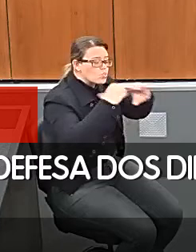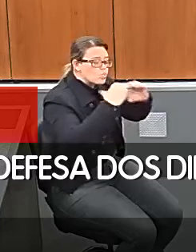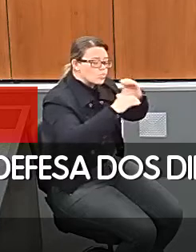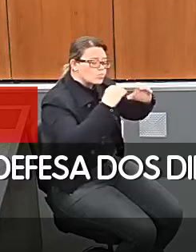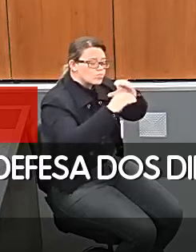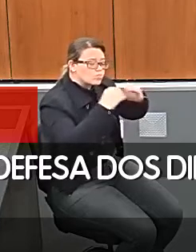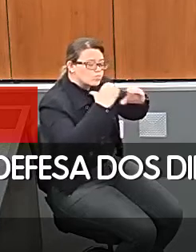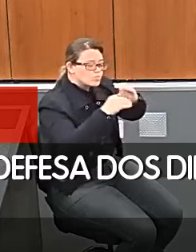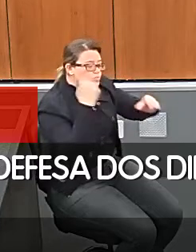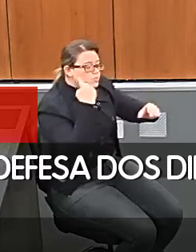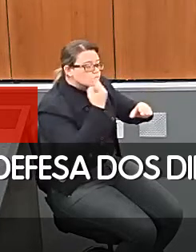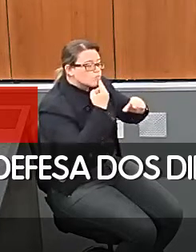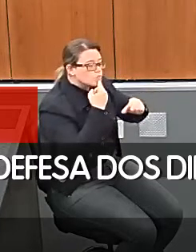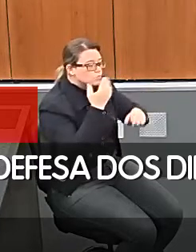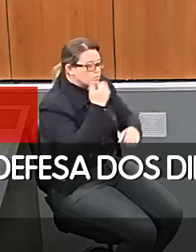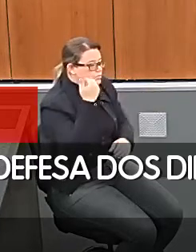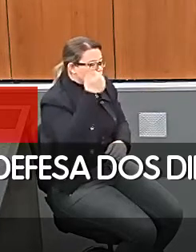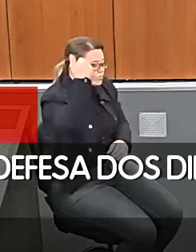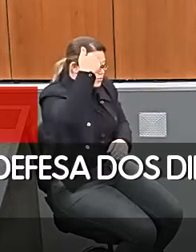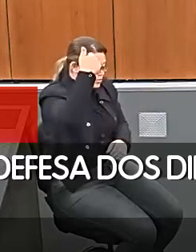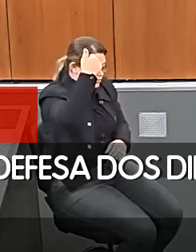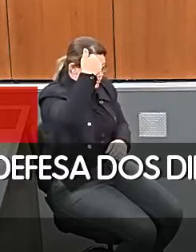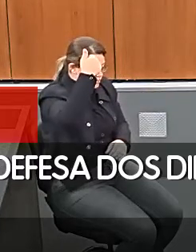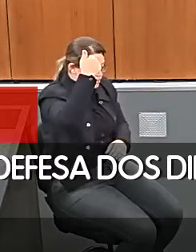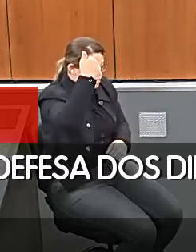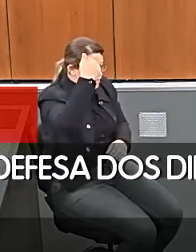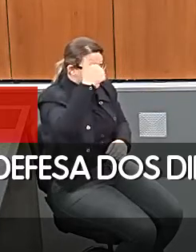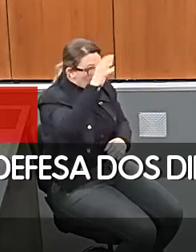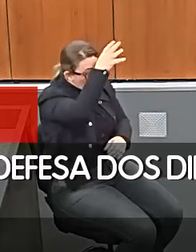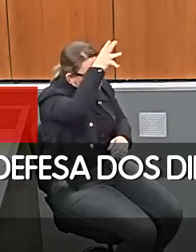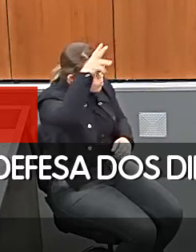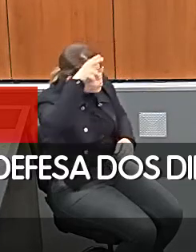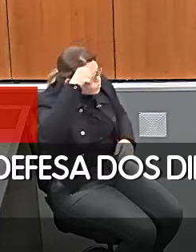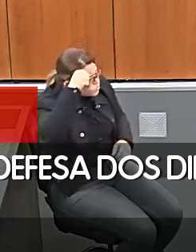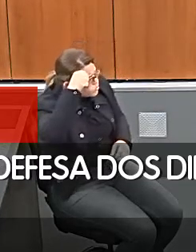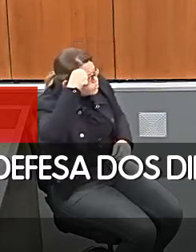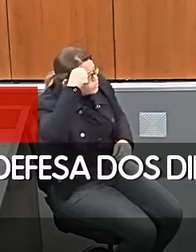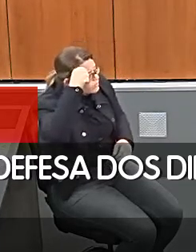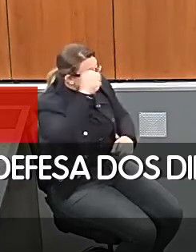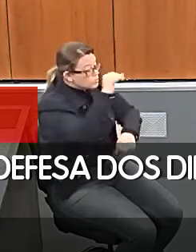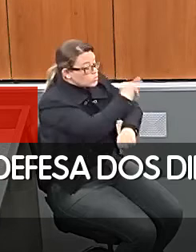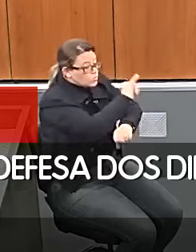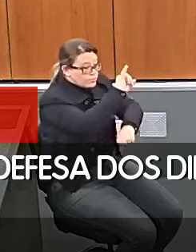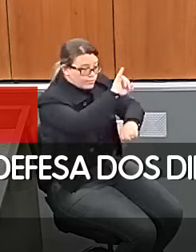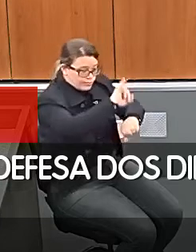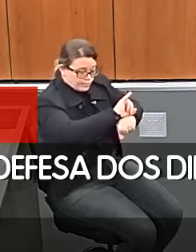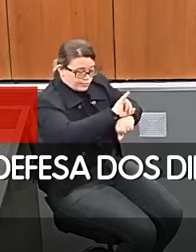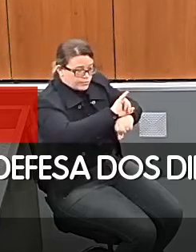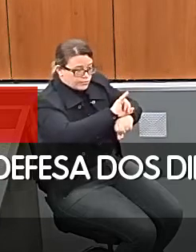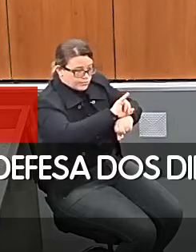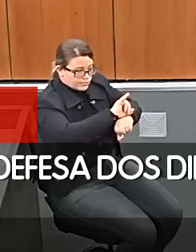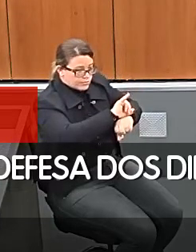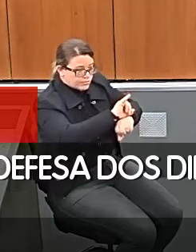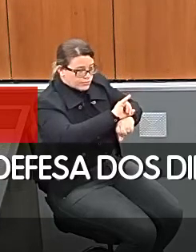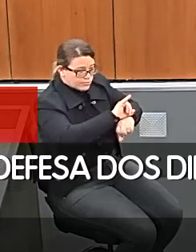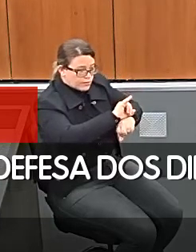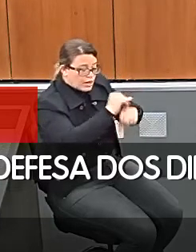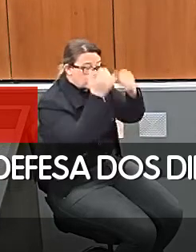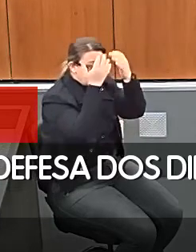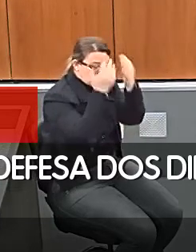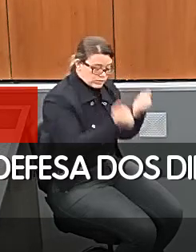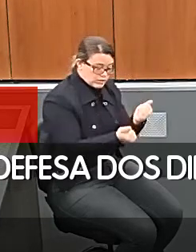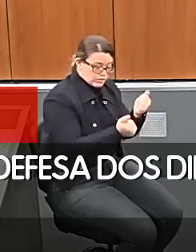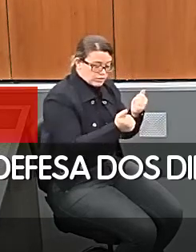muito que o prefeito, como o Nozinho, né, tem essa sensibilidade, esse olhar para nós. Também